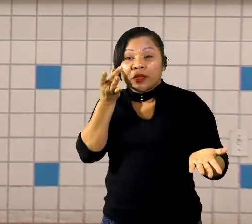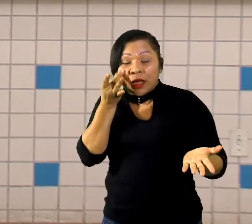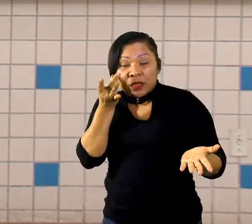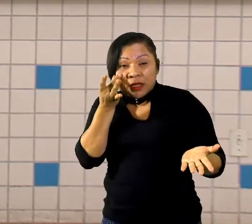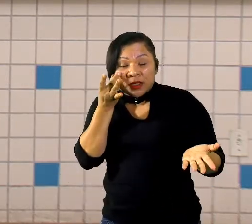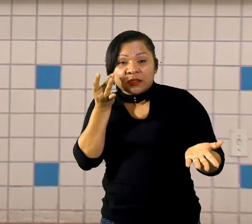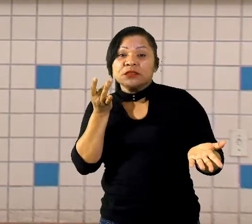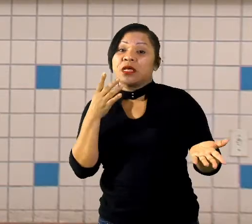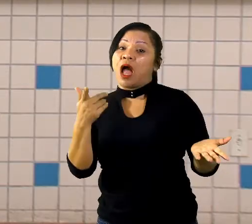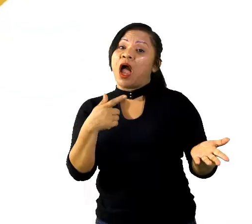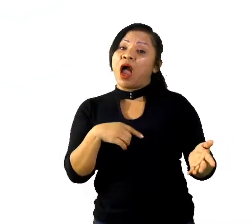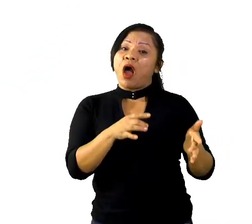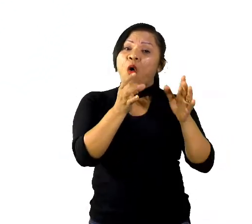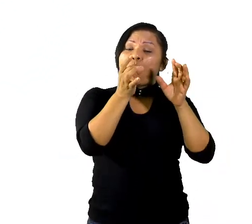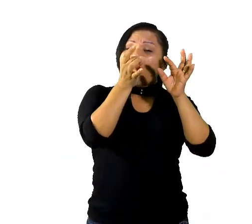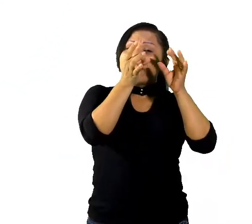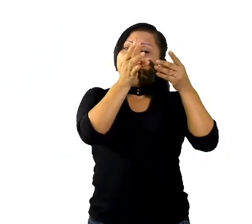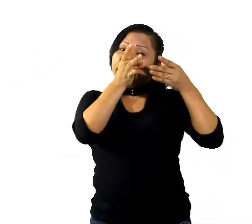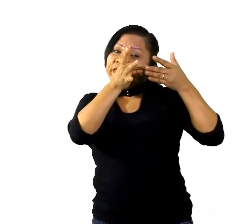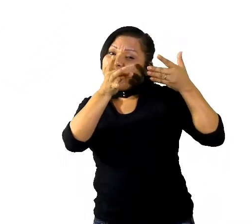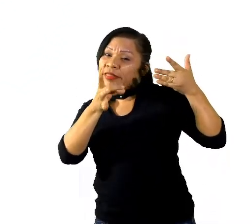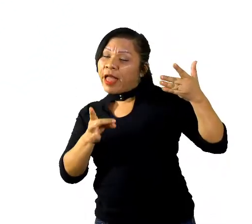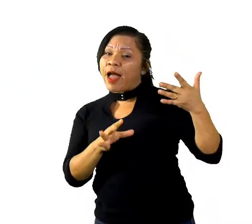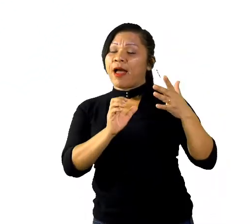detalhe da lei. A Lei